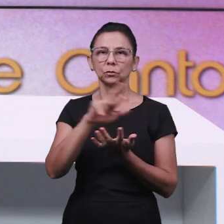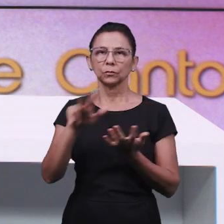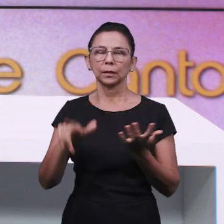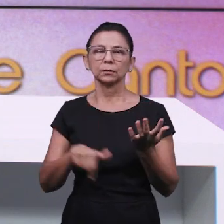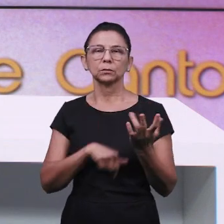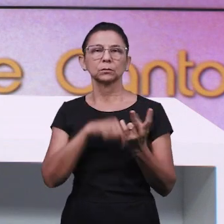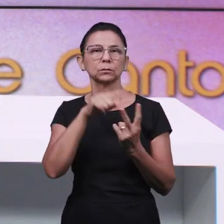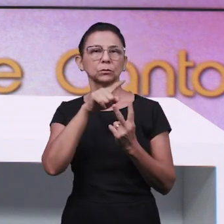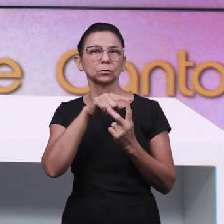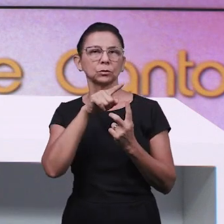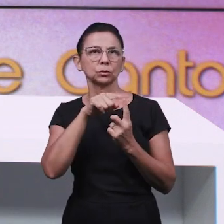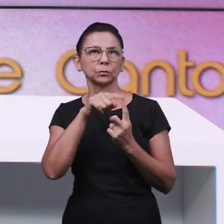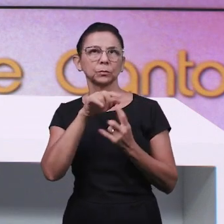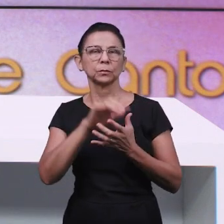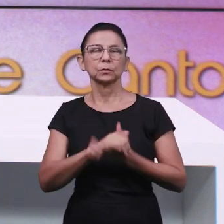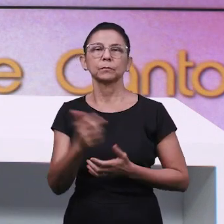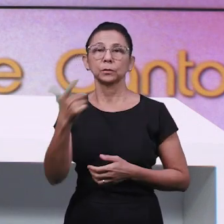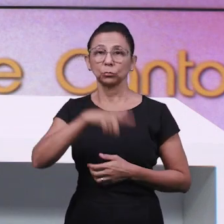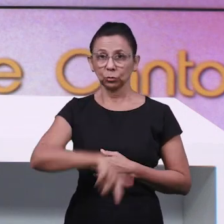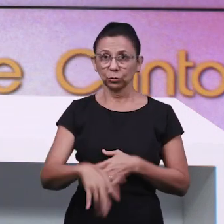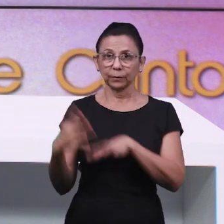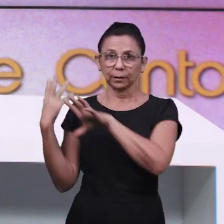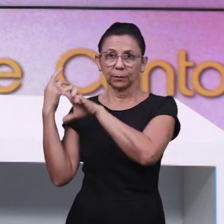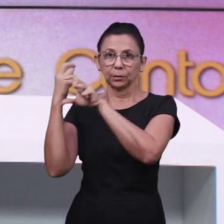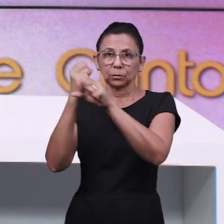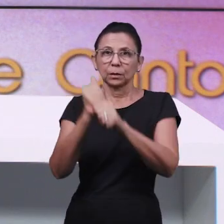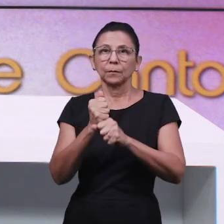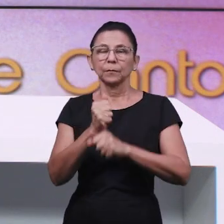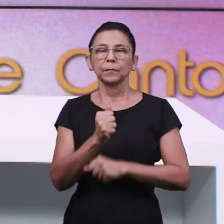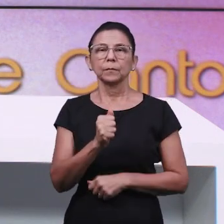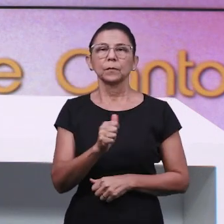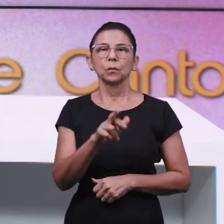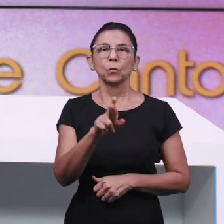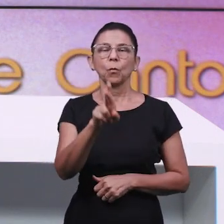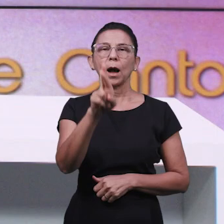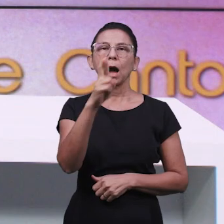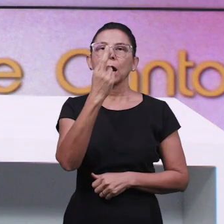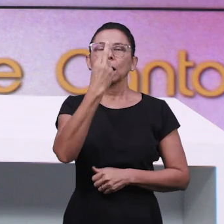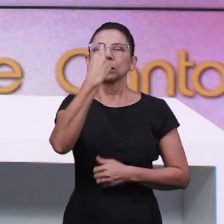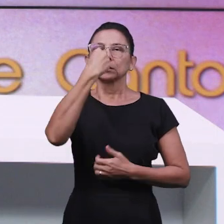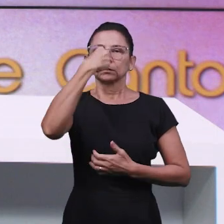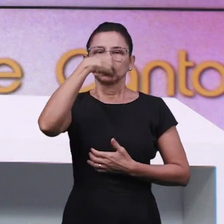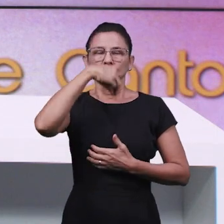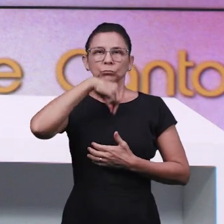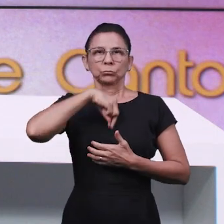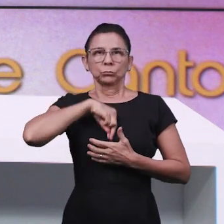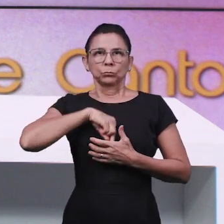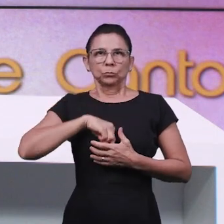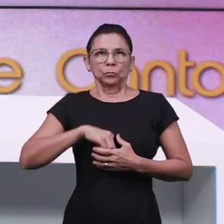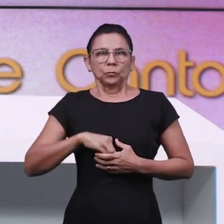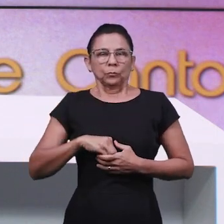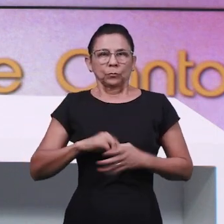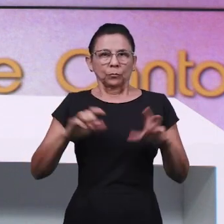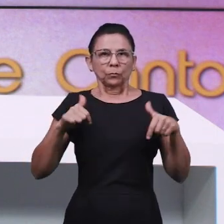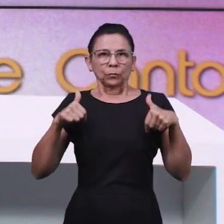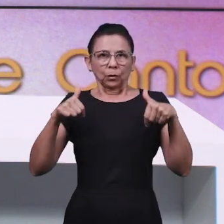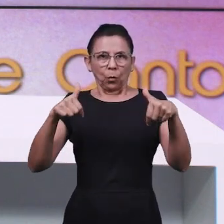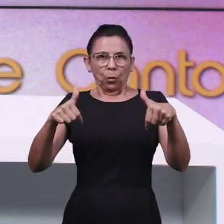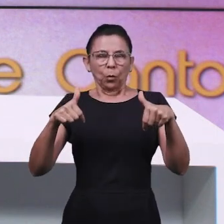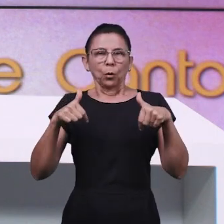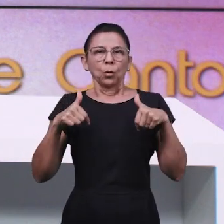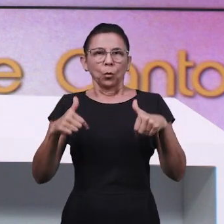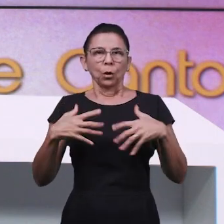recapitular. O ar entrou, ocupou a musculatura respiratória, ativou essa